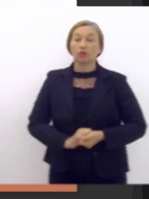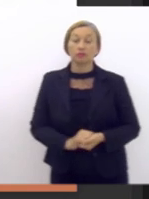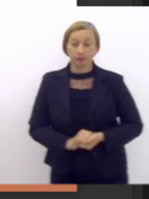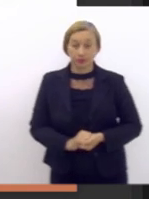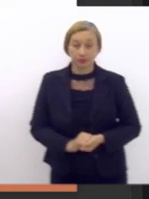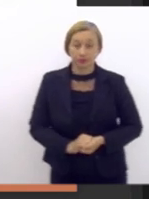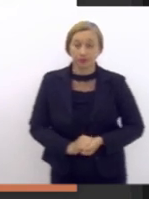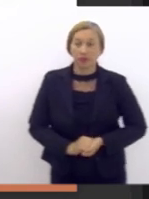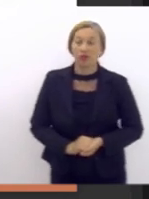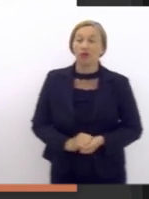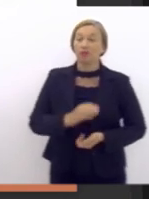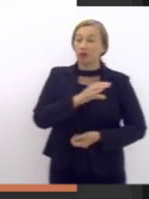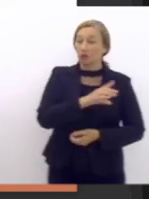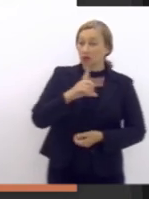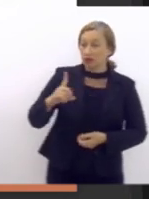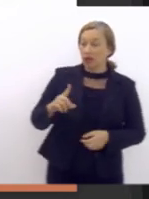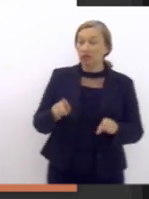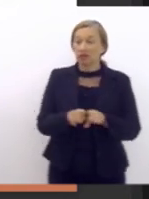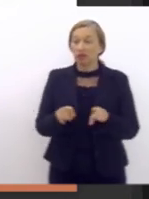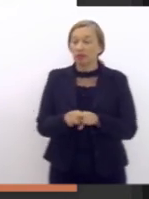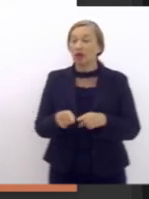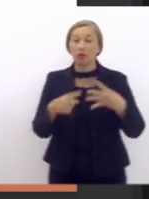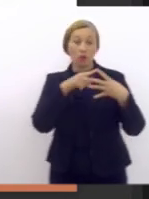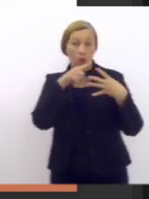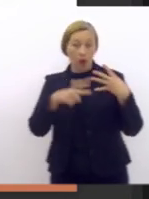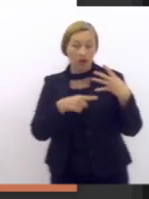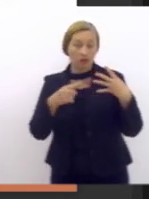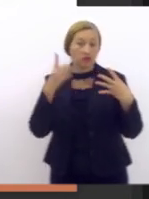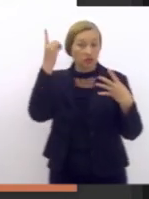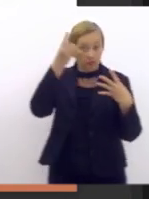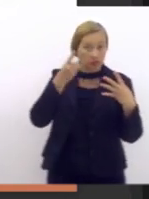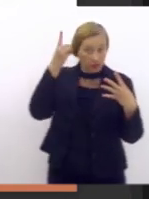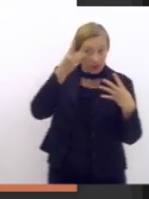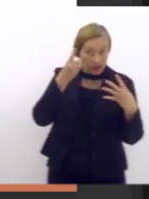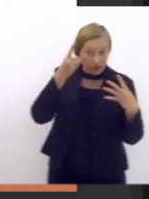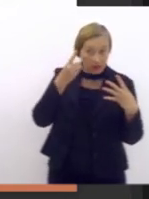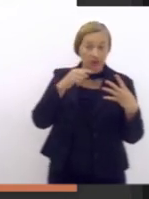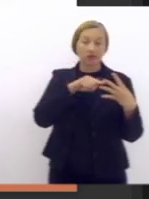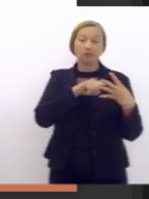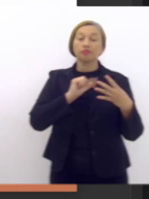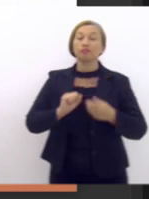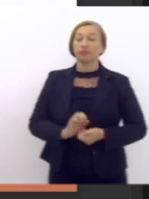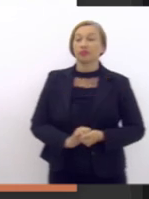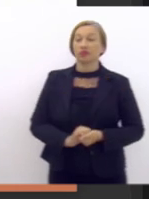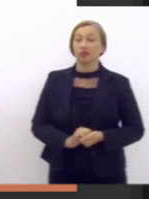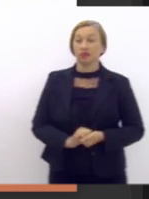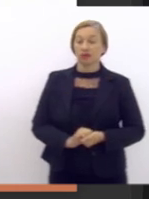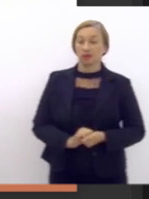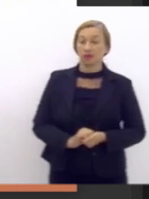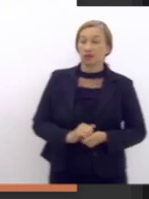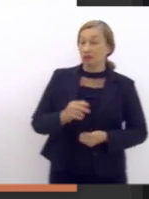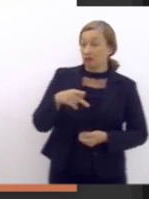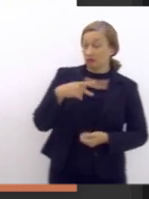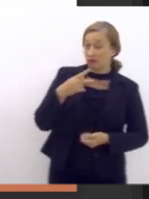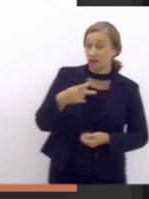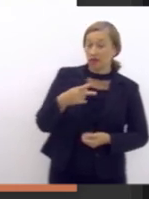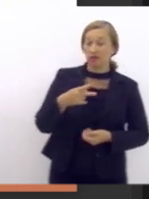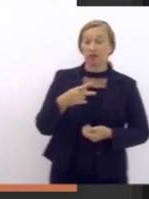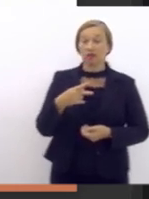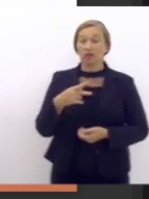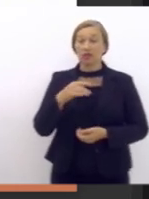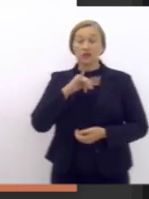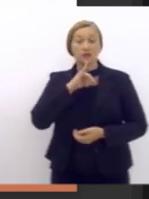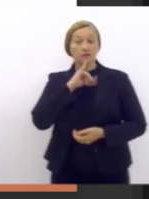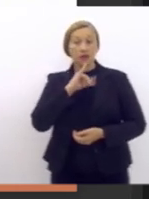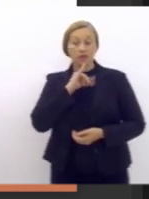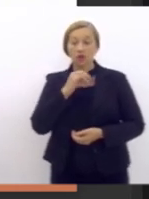que atualmente é coordenado também por outras 4 deputadas na sua coordenação parlamentar. Então, a deputada Daiana Santos, que infelizmente não